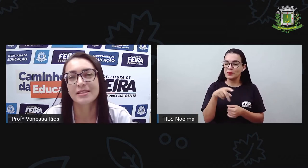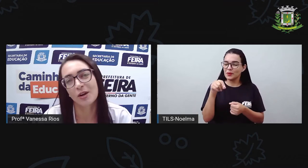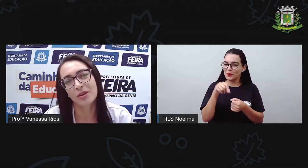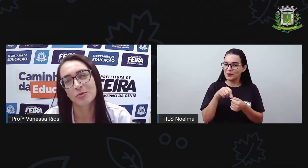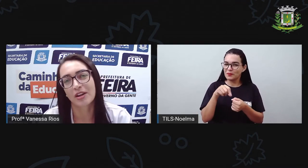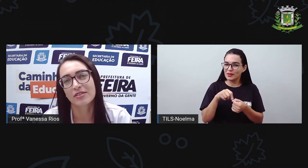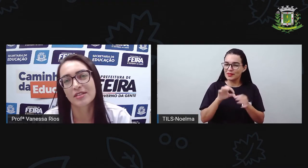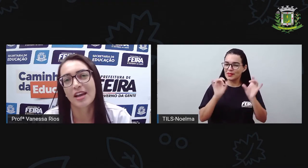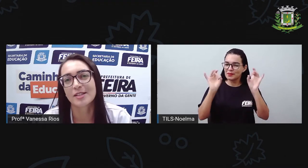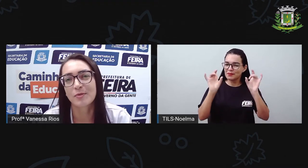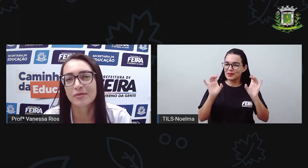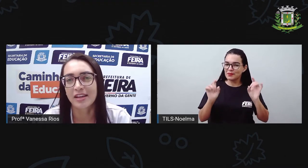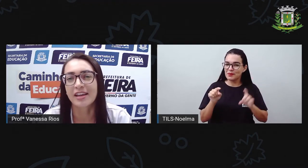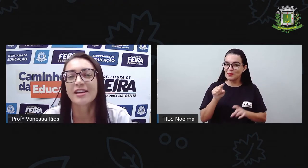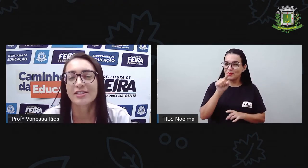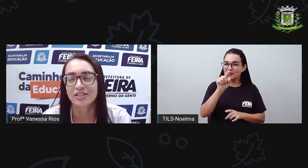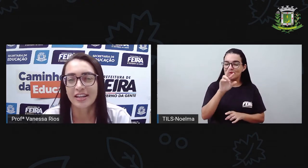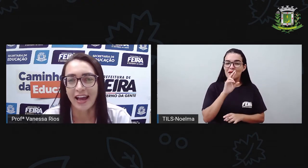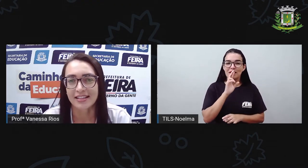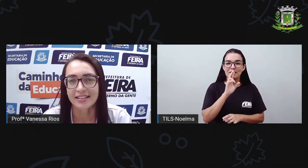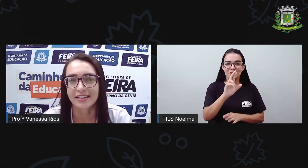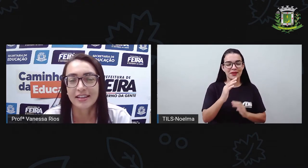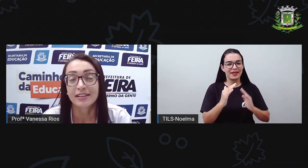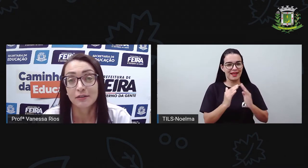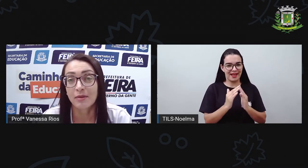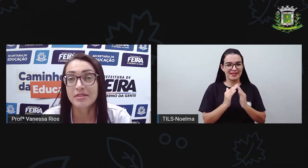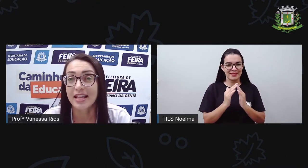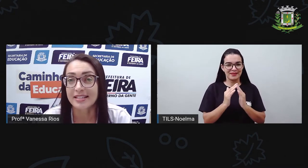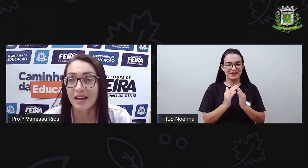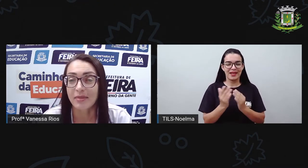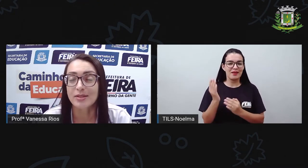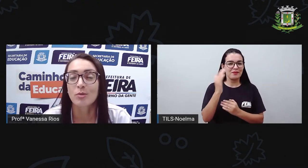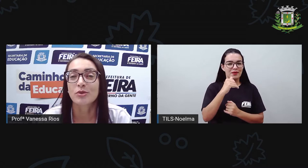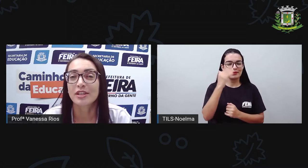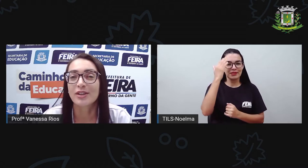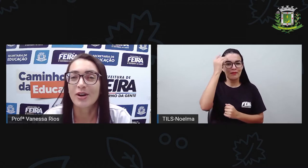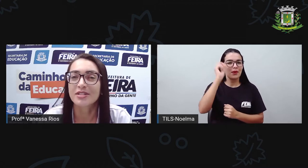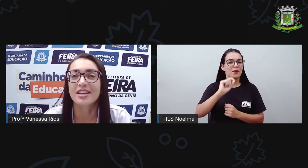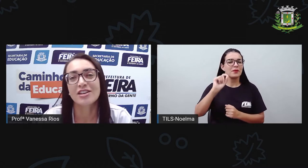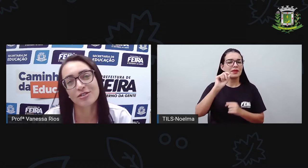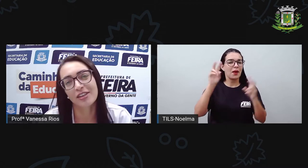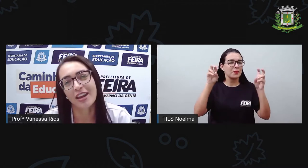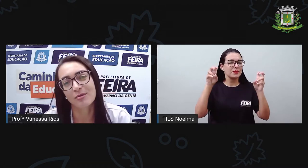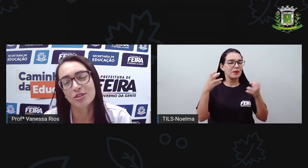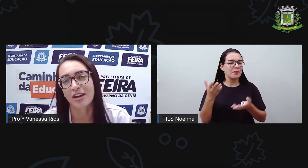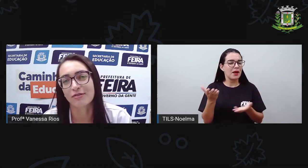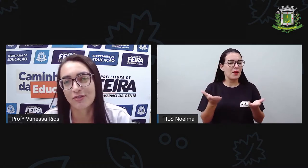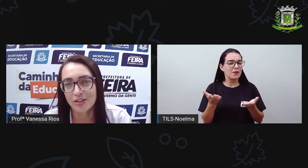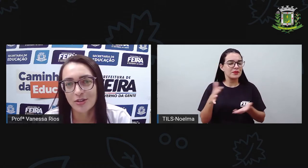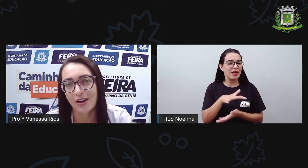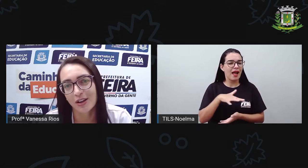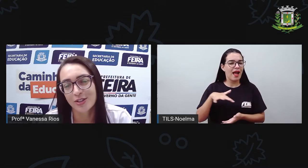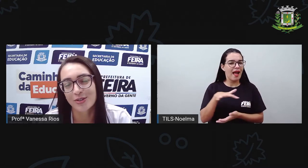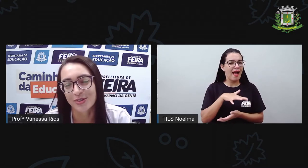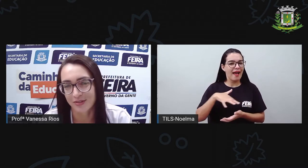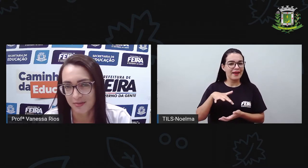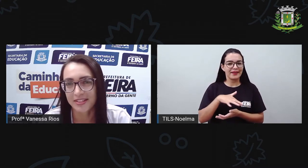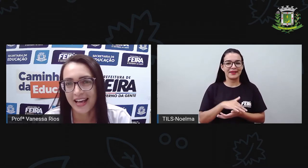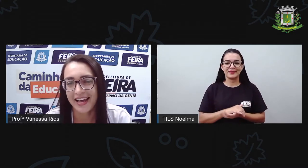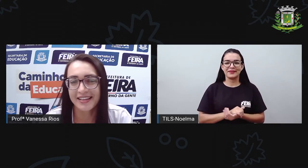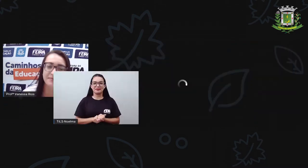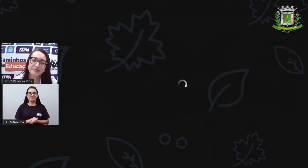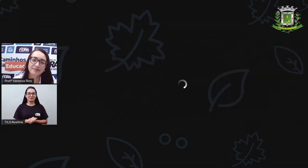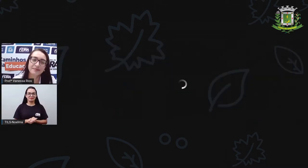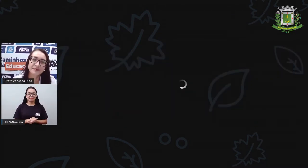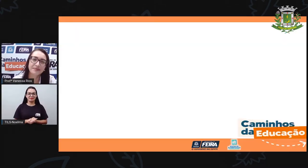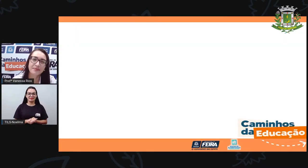especialmente pra você responder de casa. Então vamos lá saber sobre o que nós estudaremos na videoaula de hoje. Vamos